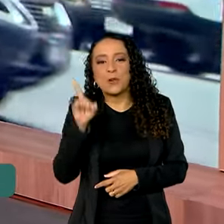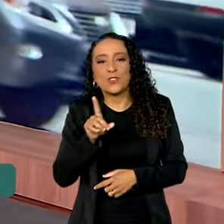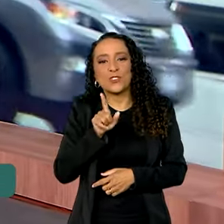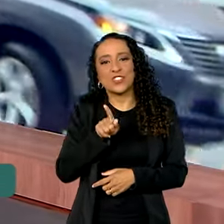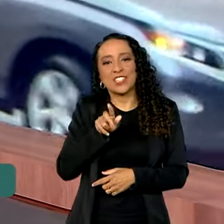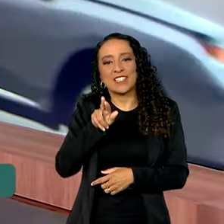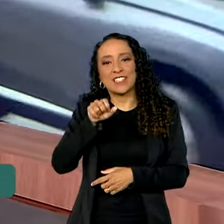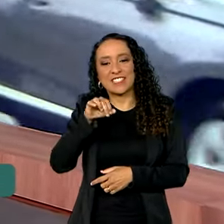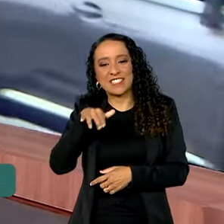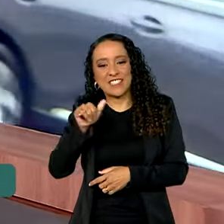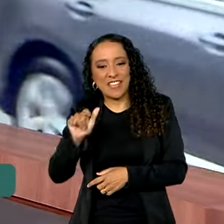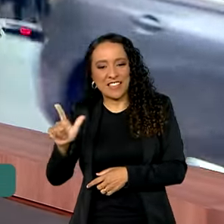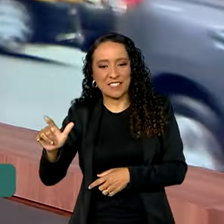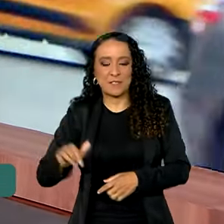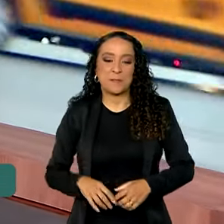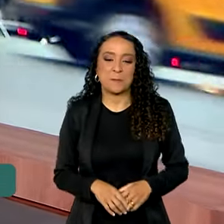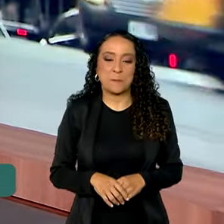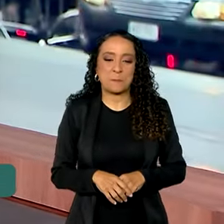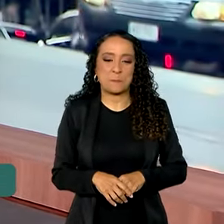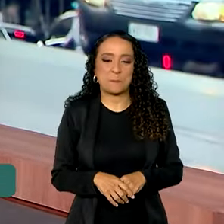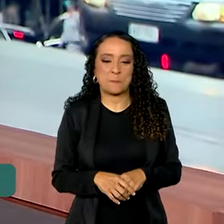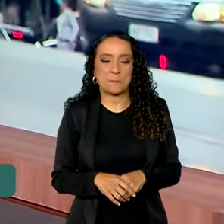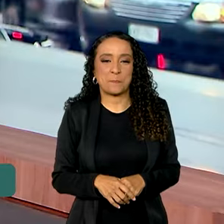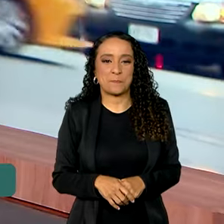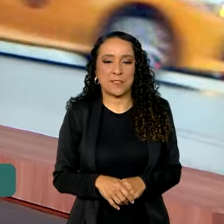você, Graciele, bom dia.